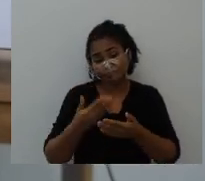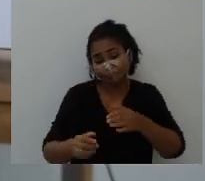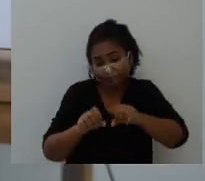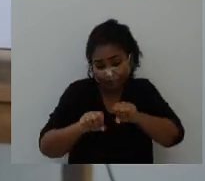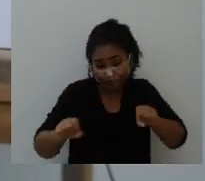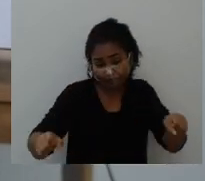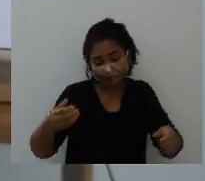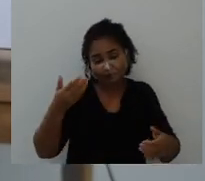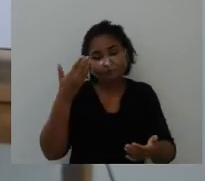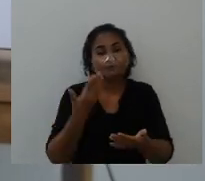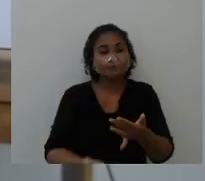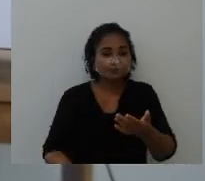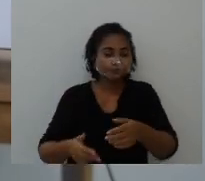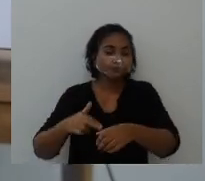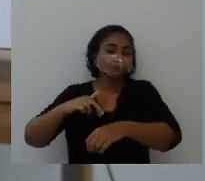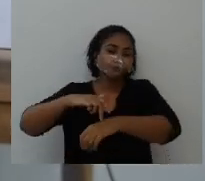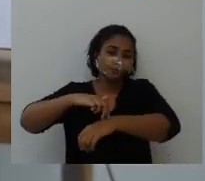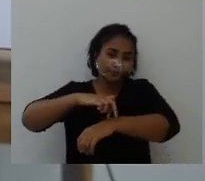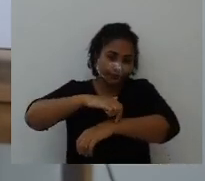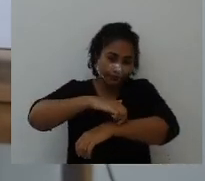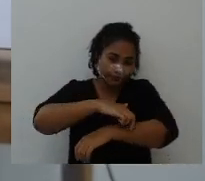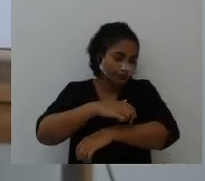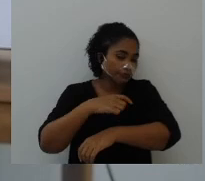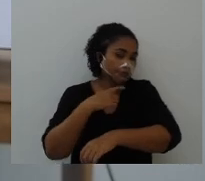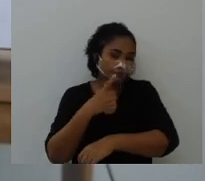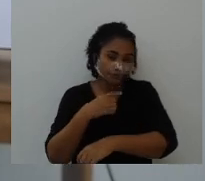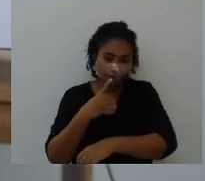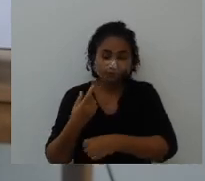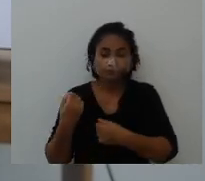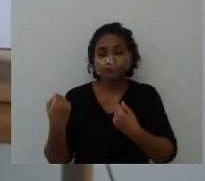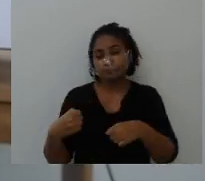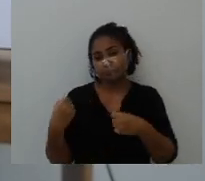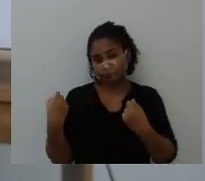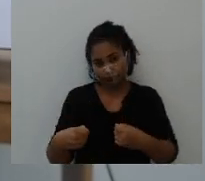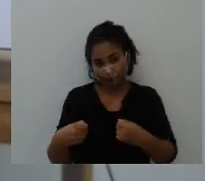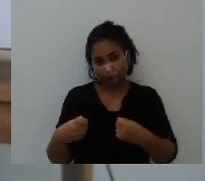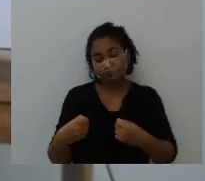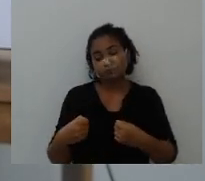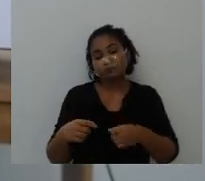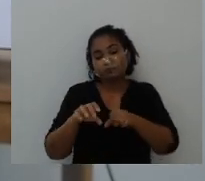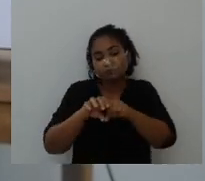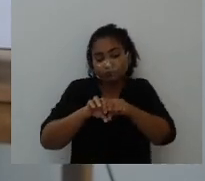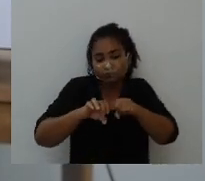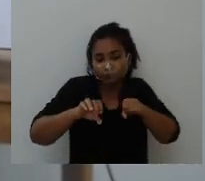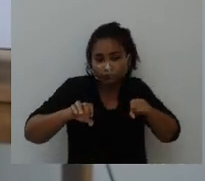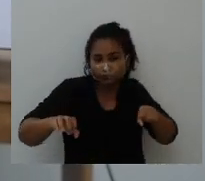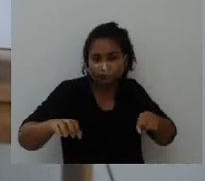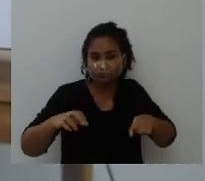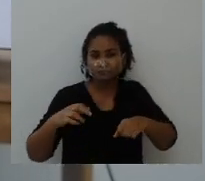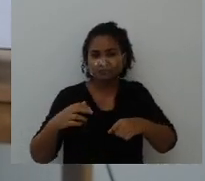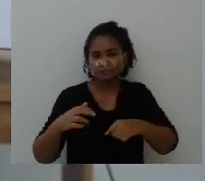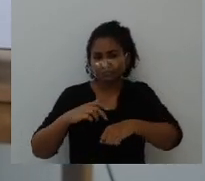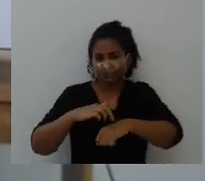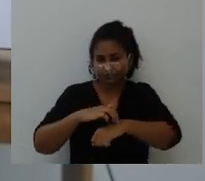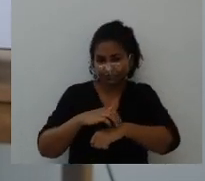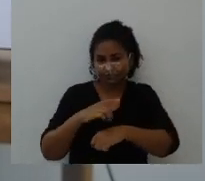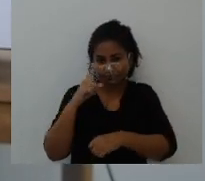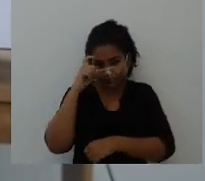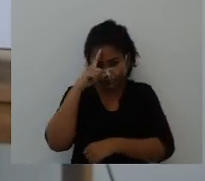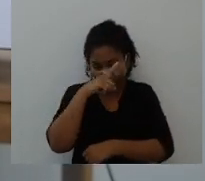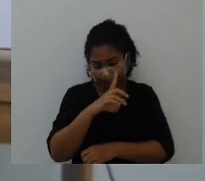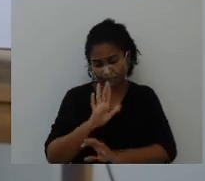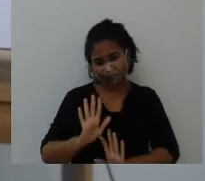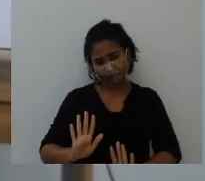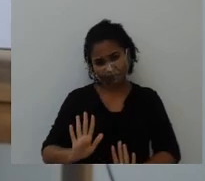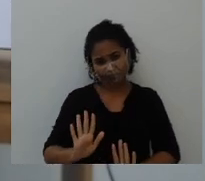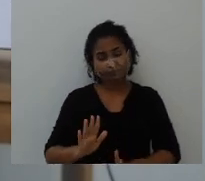talvez não conseguisse andar nessa corda. Ou seja, ele precisa ter um cabo para se equilibrar. E se você acha esse conceito bem difícil, eu